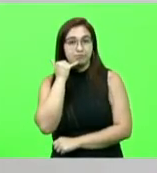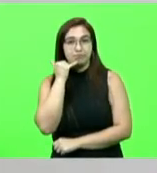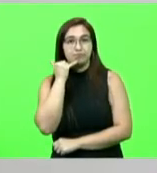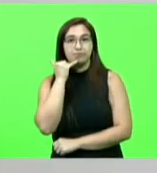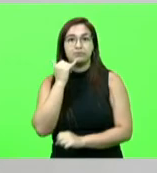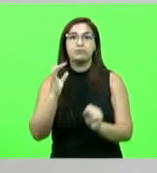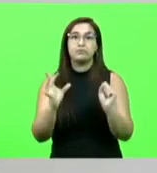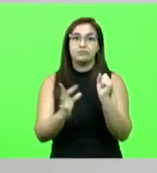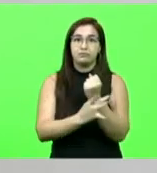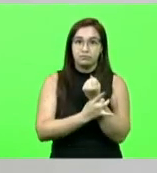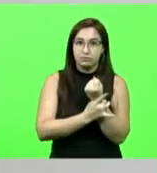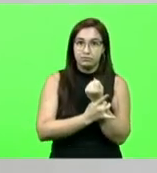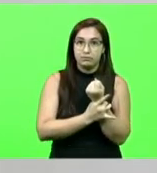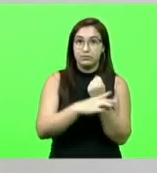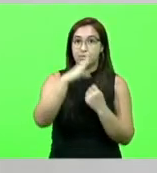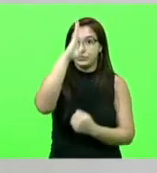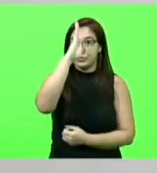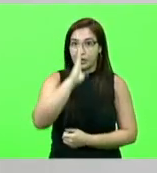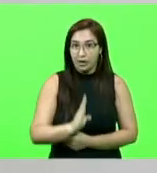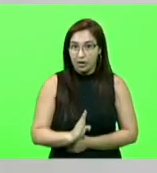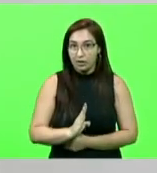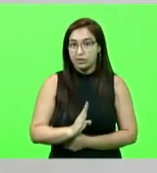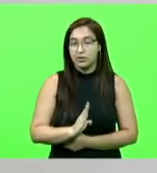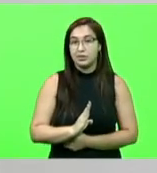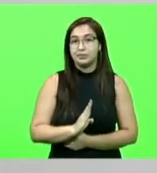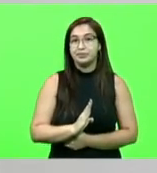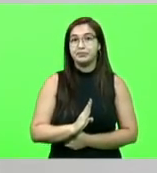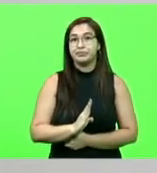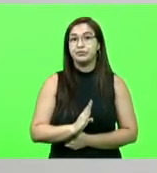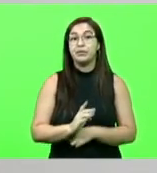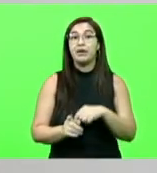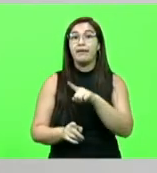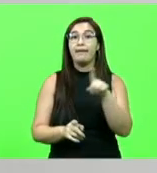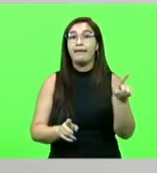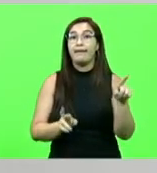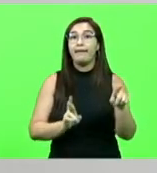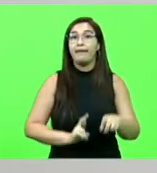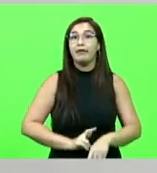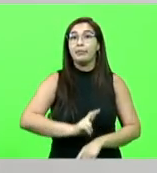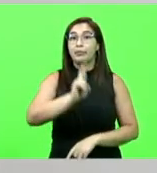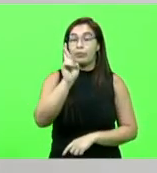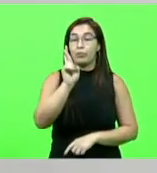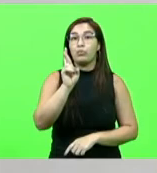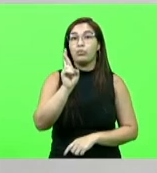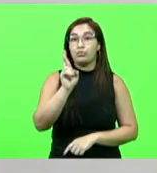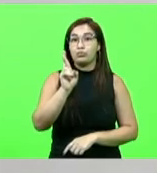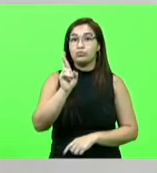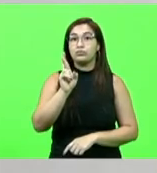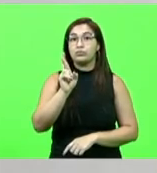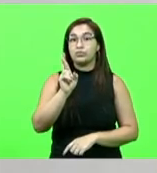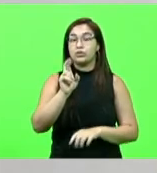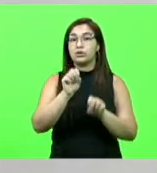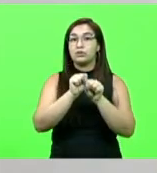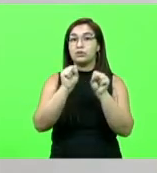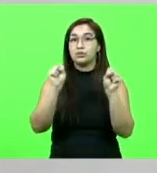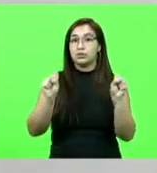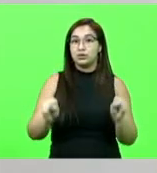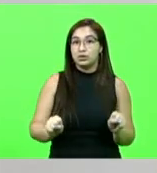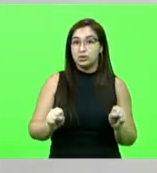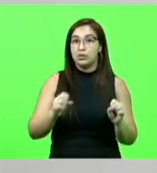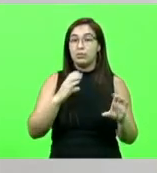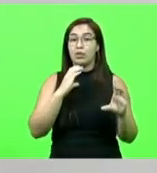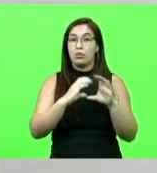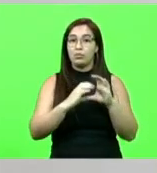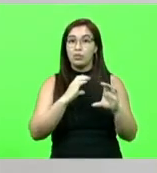segura e gratuita, os responsáveis por este sistema de comunicação, de ouvidoria do